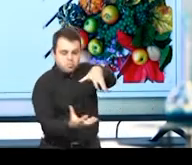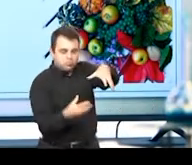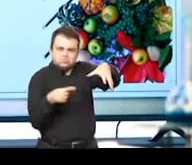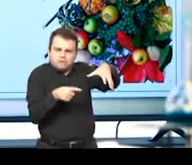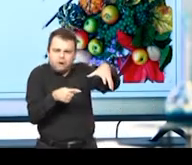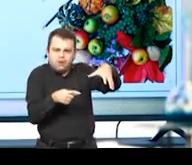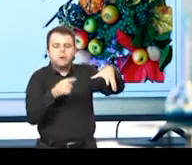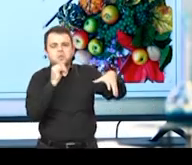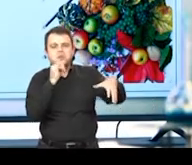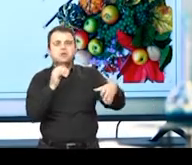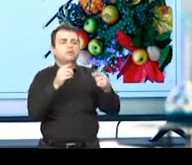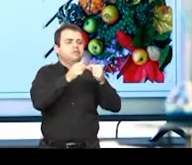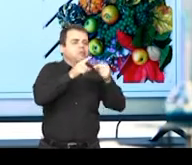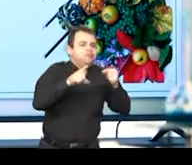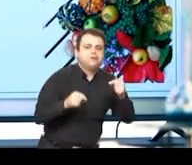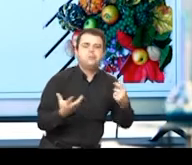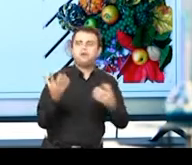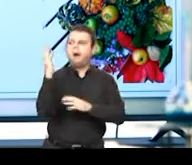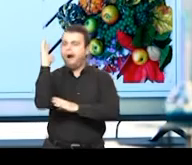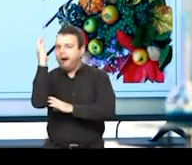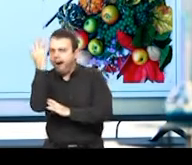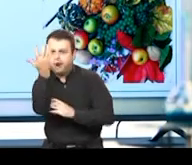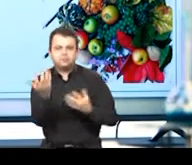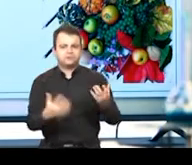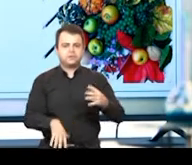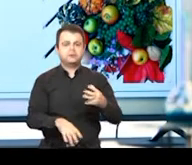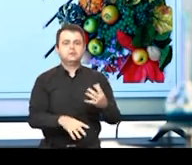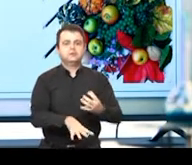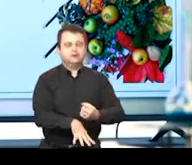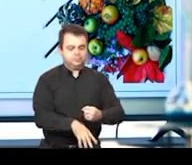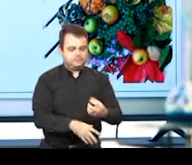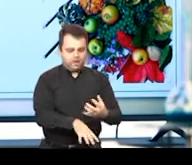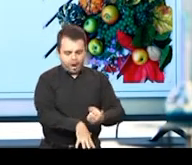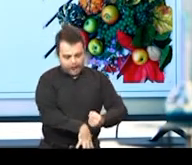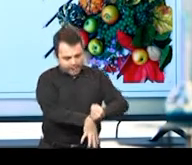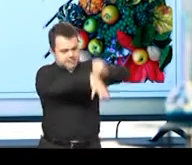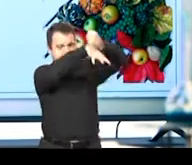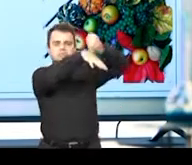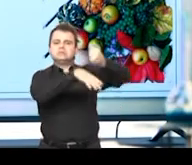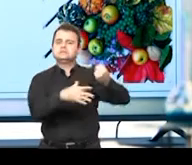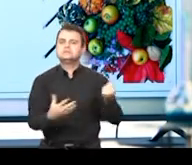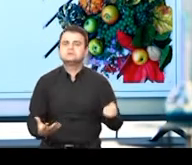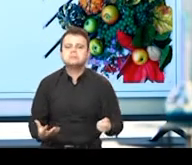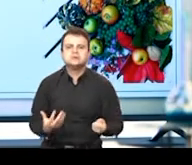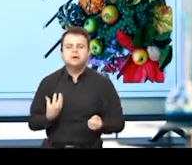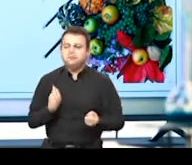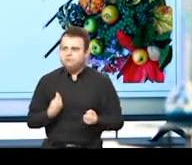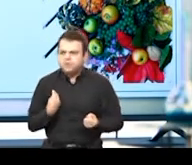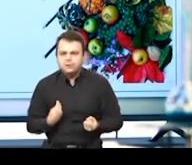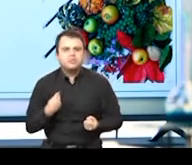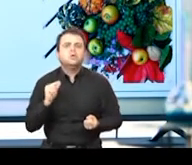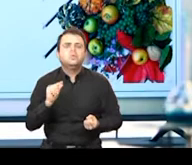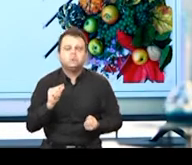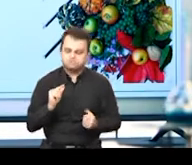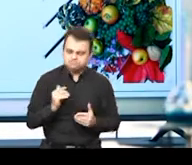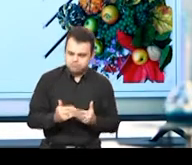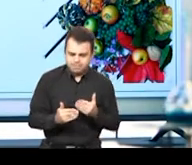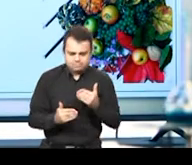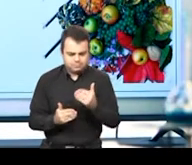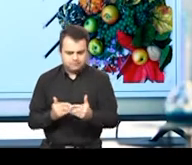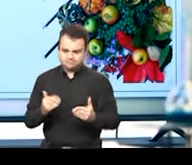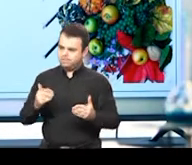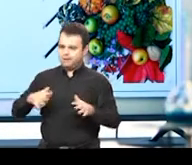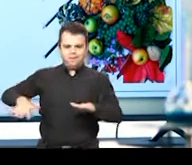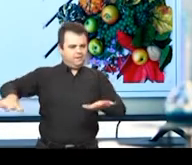o fruto, a folha, o caule e a raiz? Será que a vida acaba encontrando um jeito bom